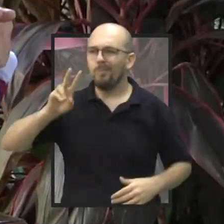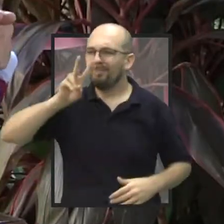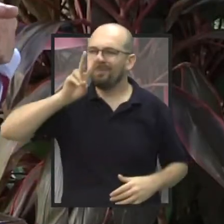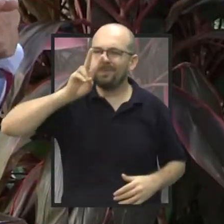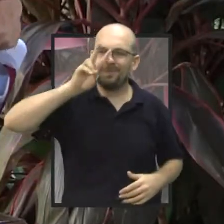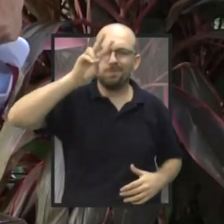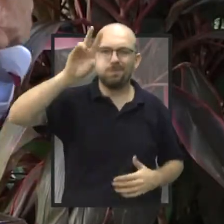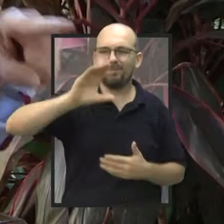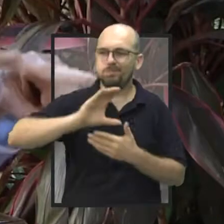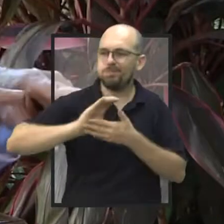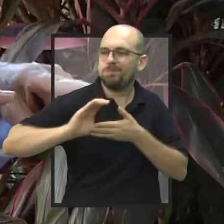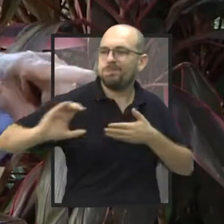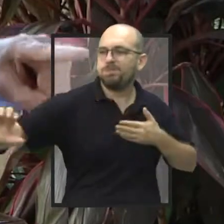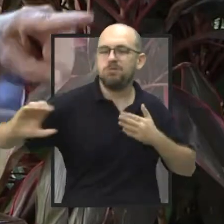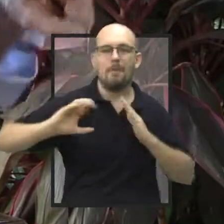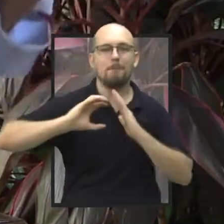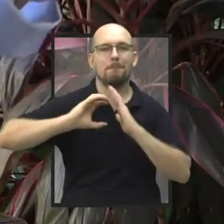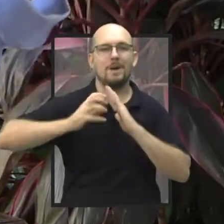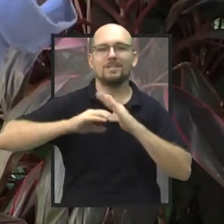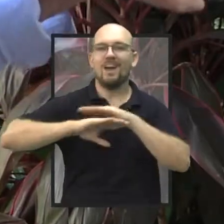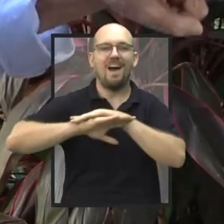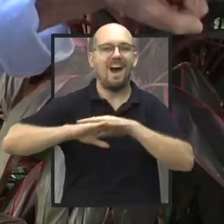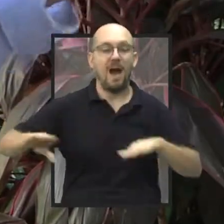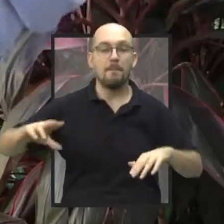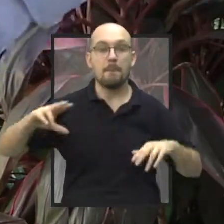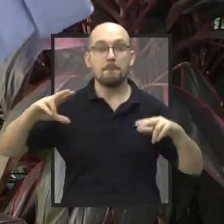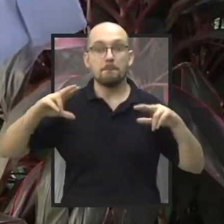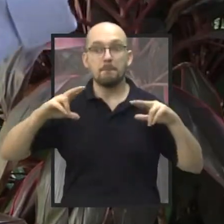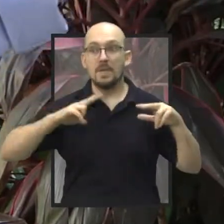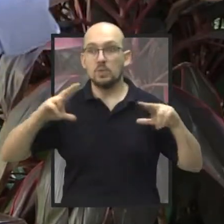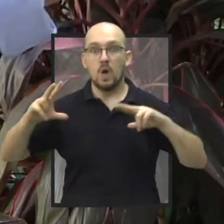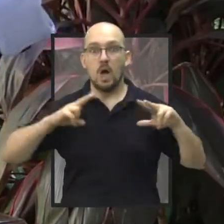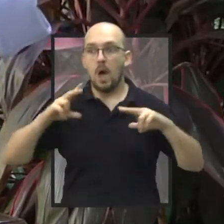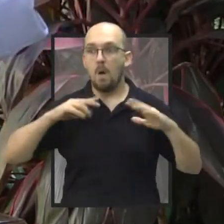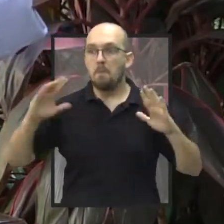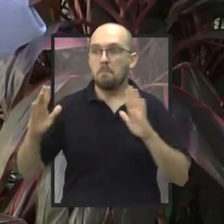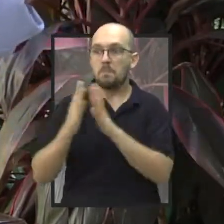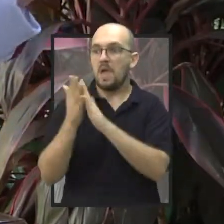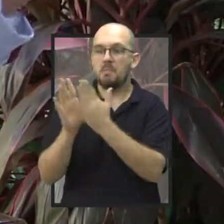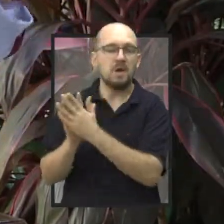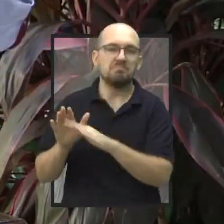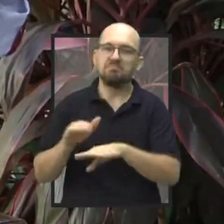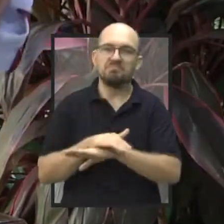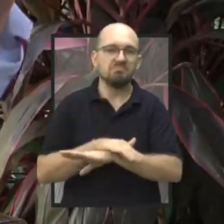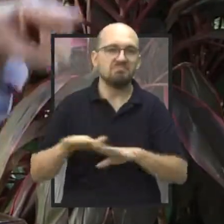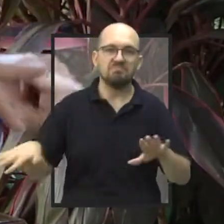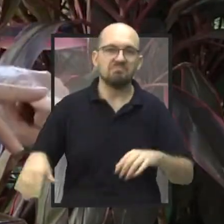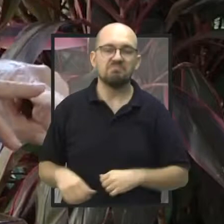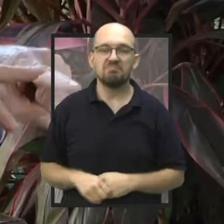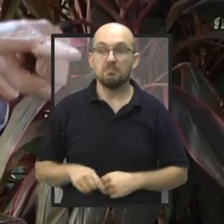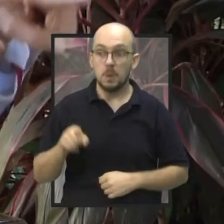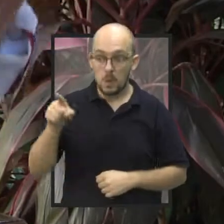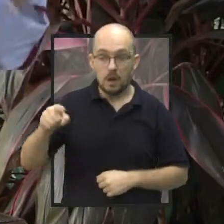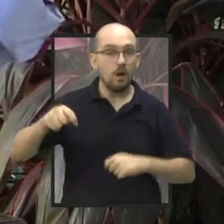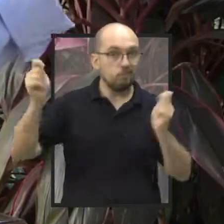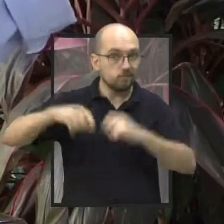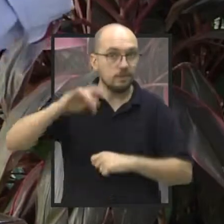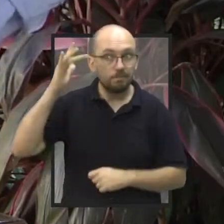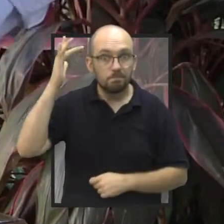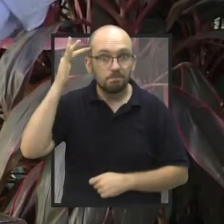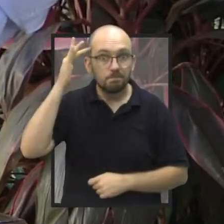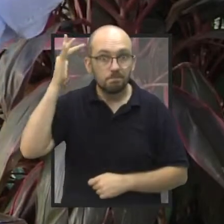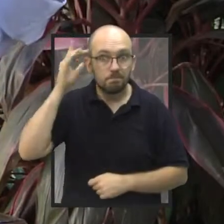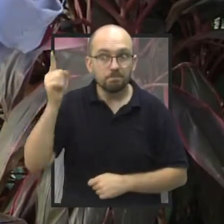discriminação política, pessoal do candidato. O candidato apto,